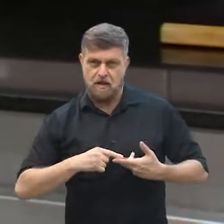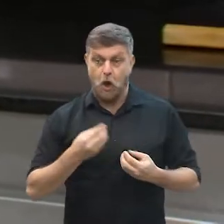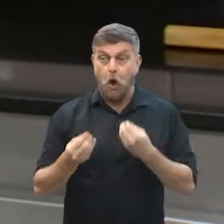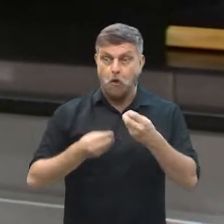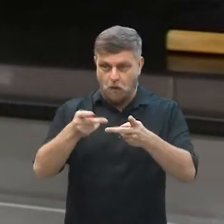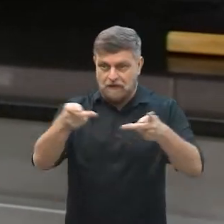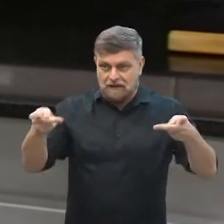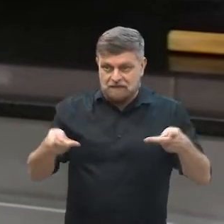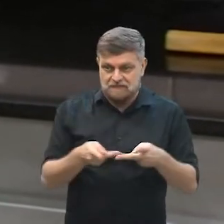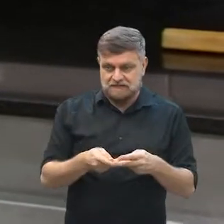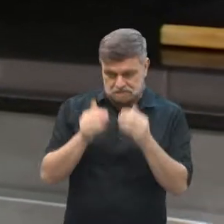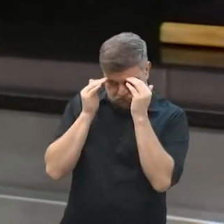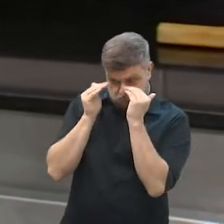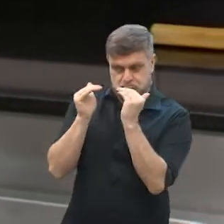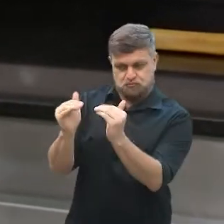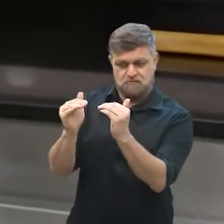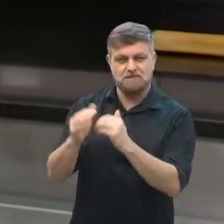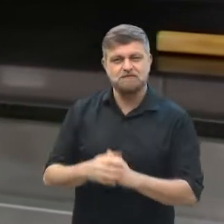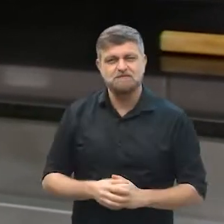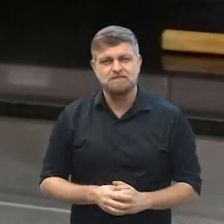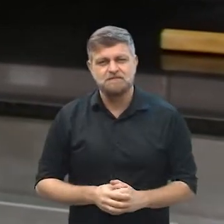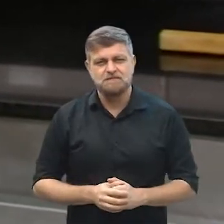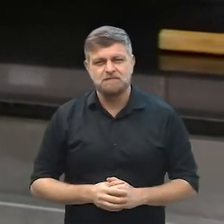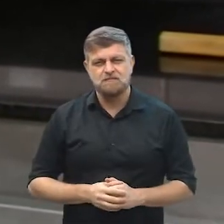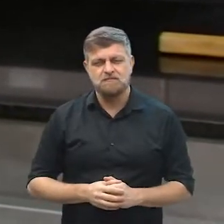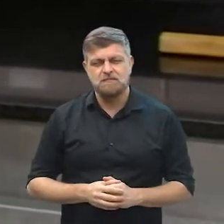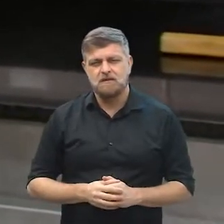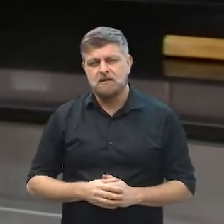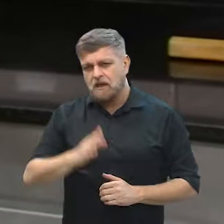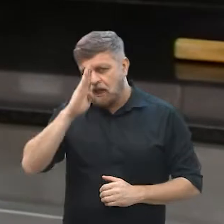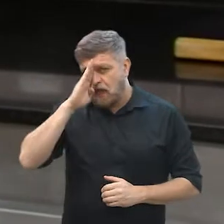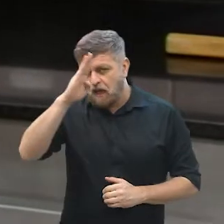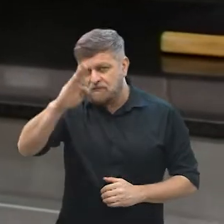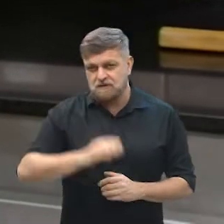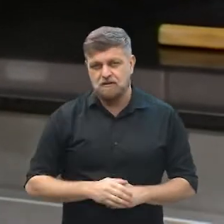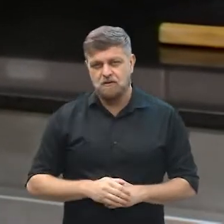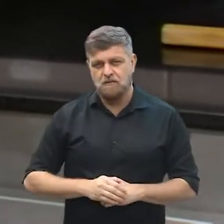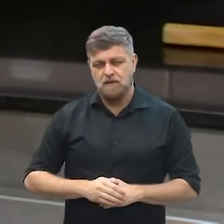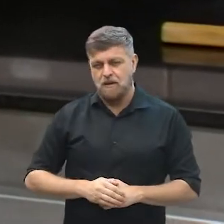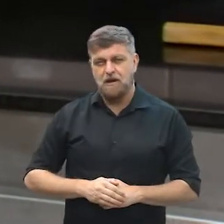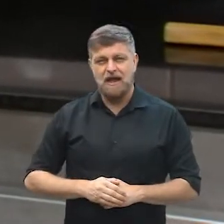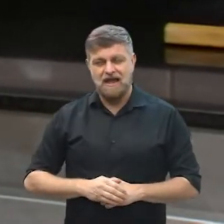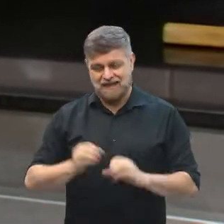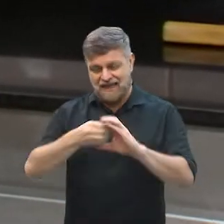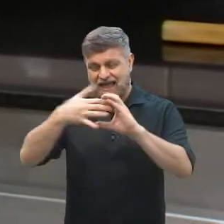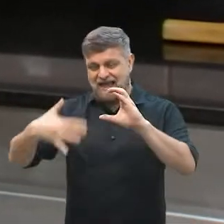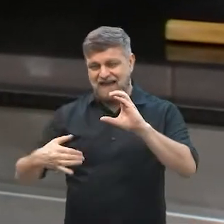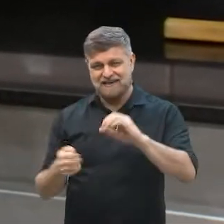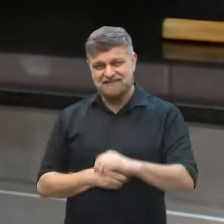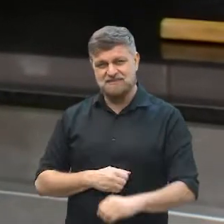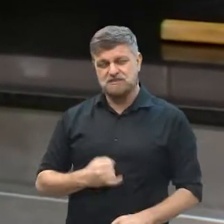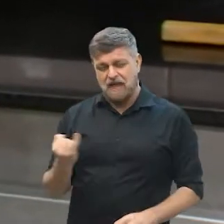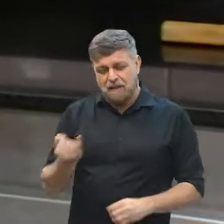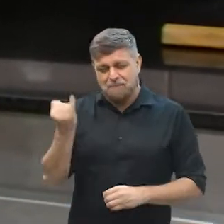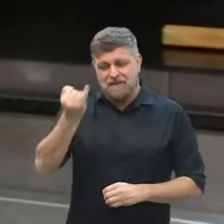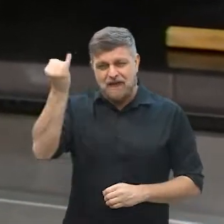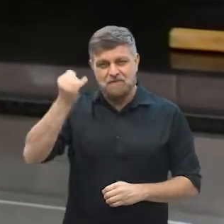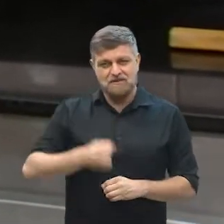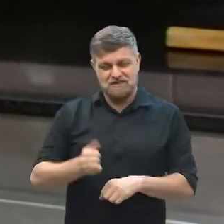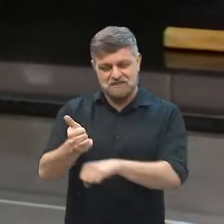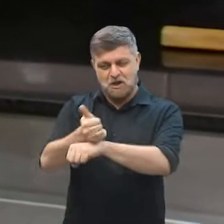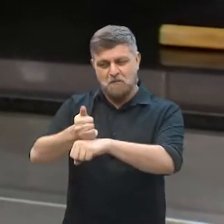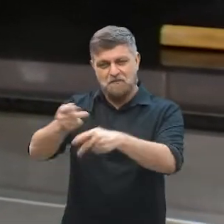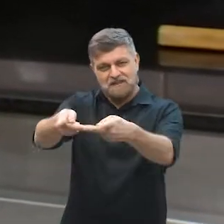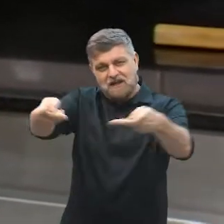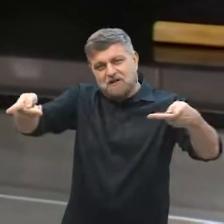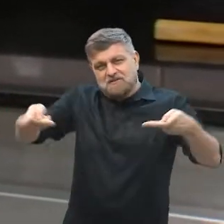que ser assim. Qual a maior, a principal virtude, não é? Principal característica, o ponto positivo que um pizzaiolo tem que